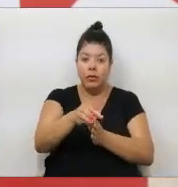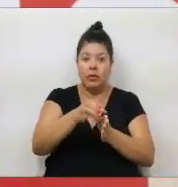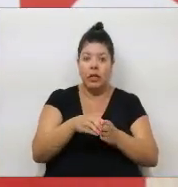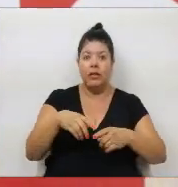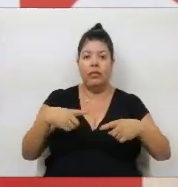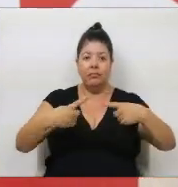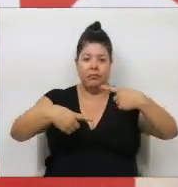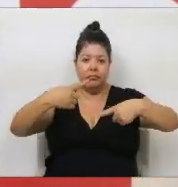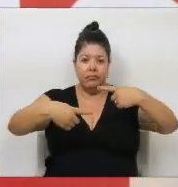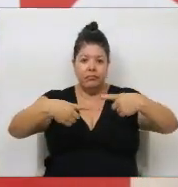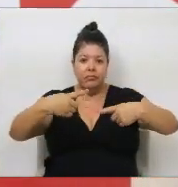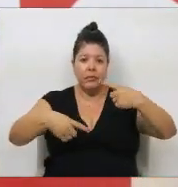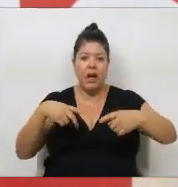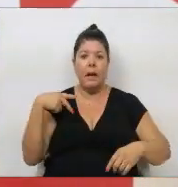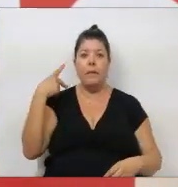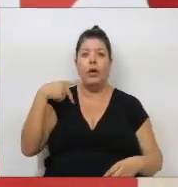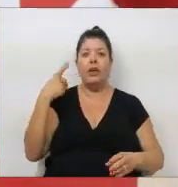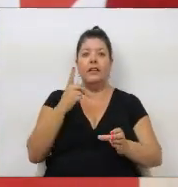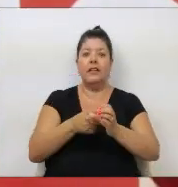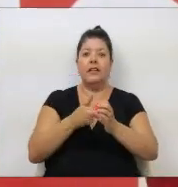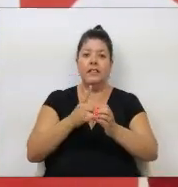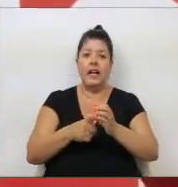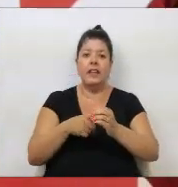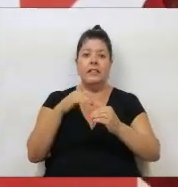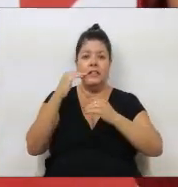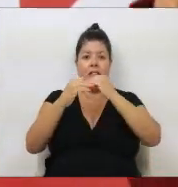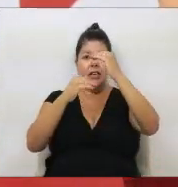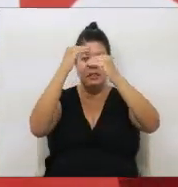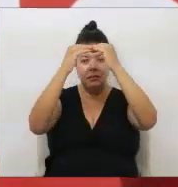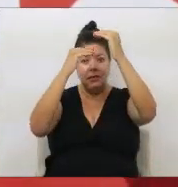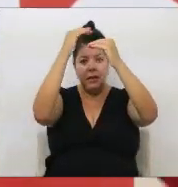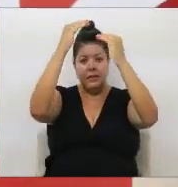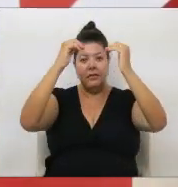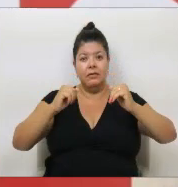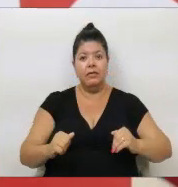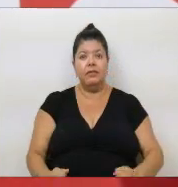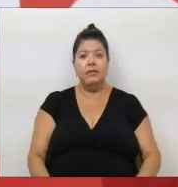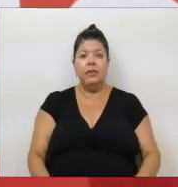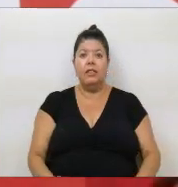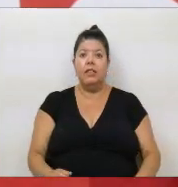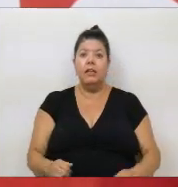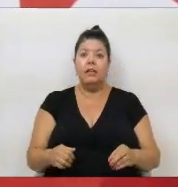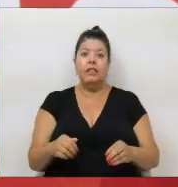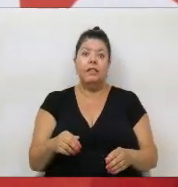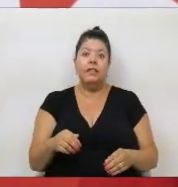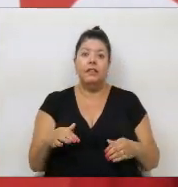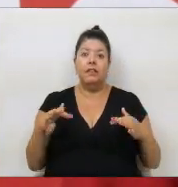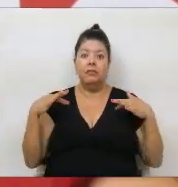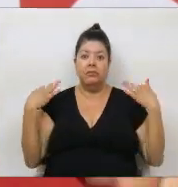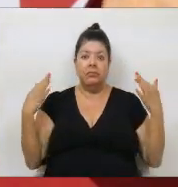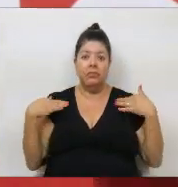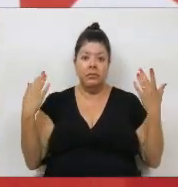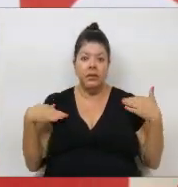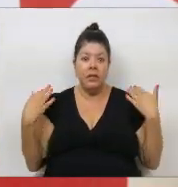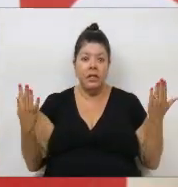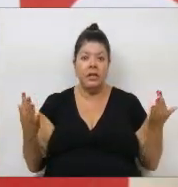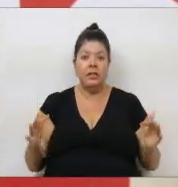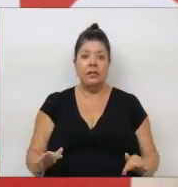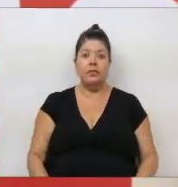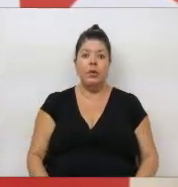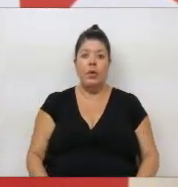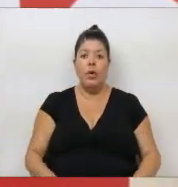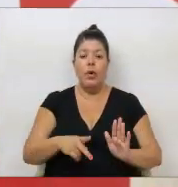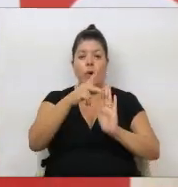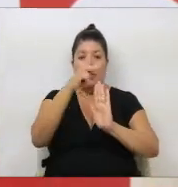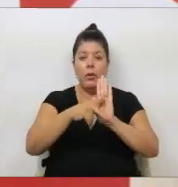as políticas na nossa cidade, de crescimento, de desenvolvimento, de urbanismo, certo? O plano diretor,